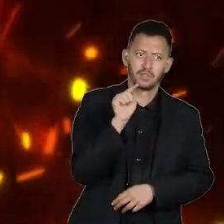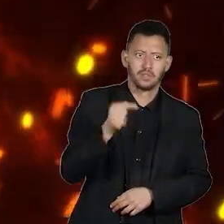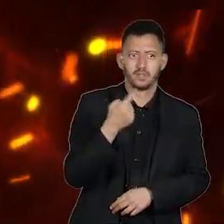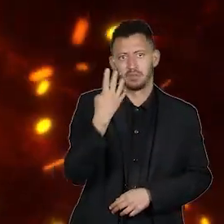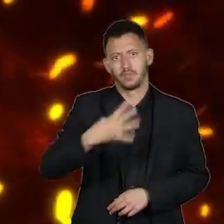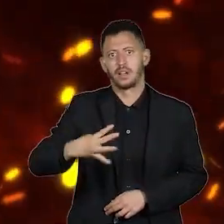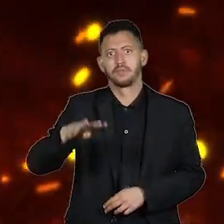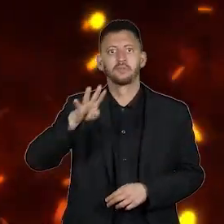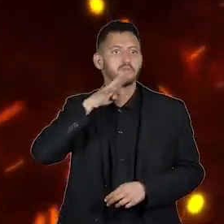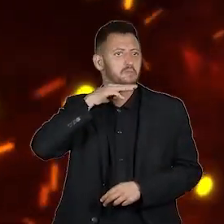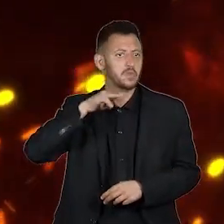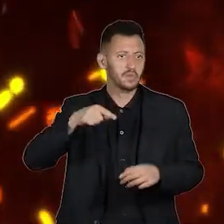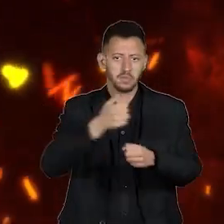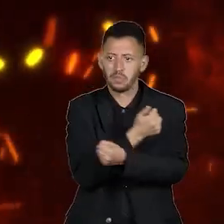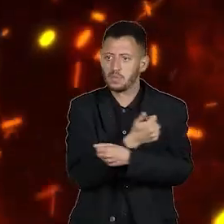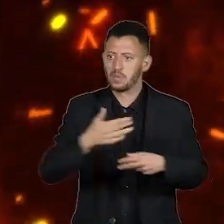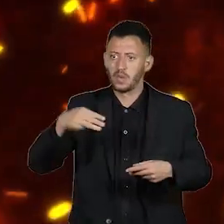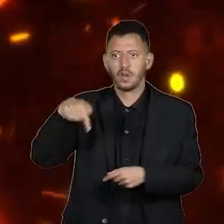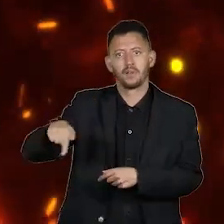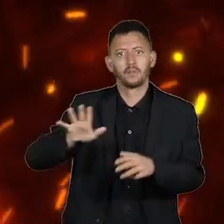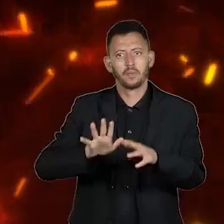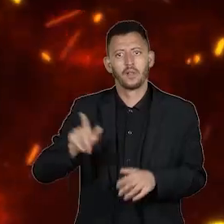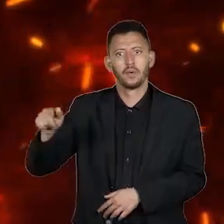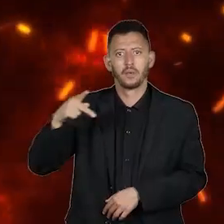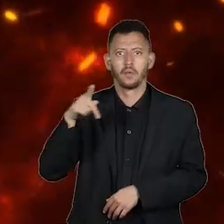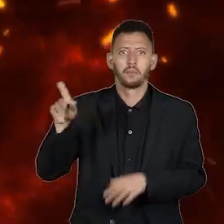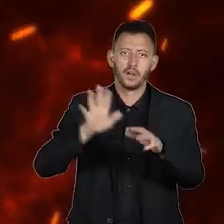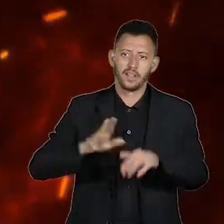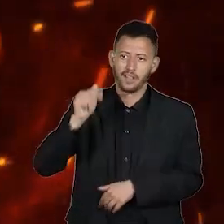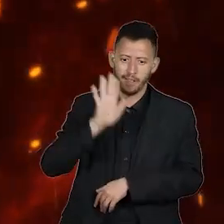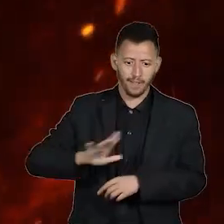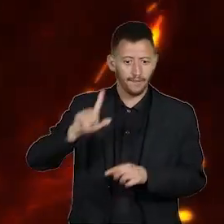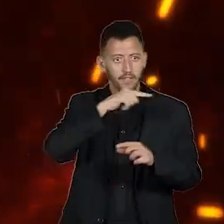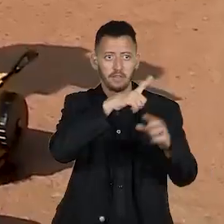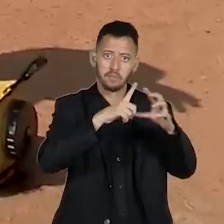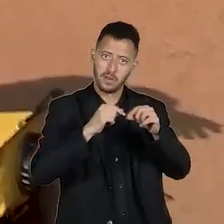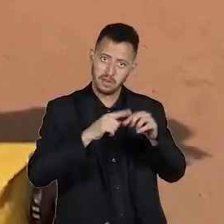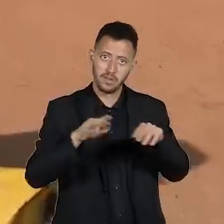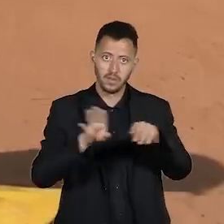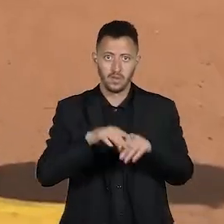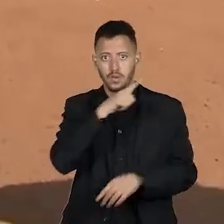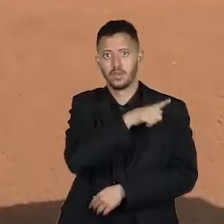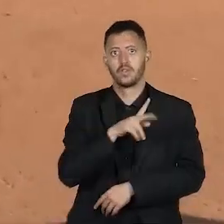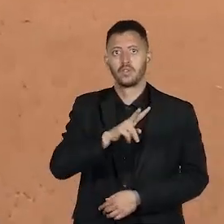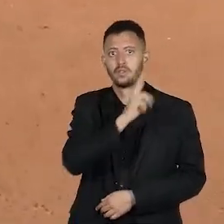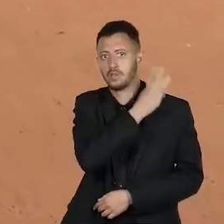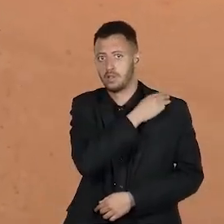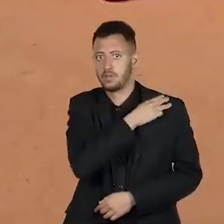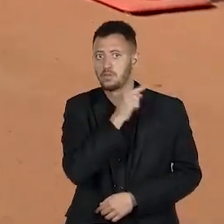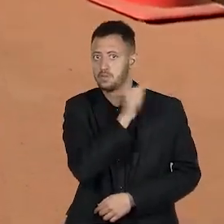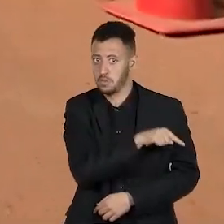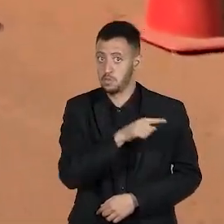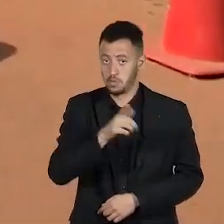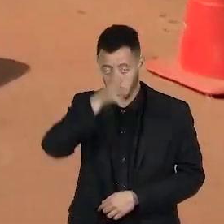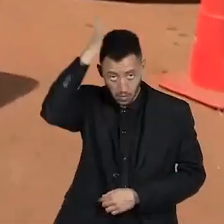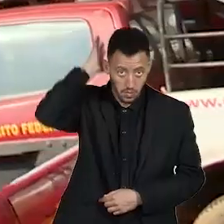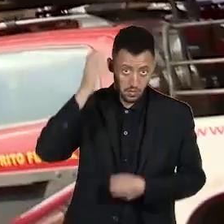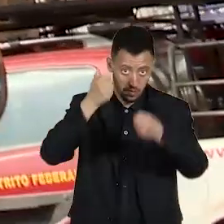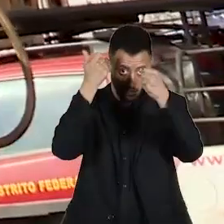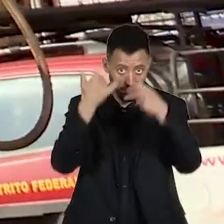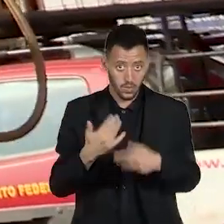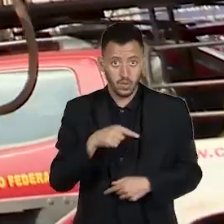e 2,4 mil hectares do Parque Nacional de Brasília. O segundo-tenente do Corpo de Bombeiros